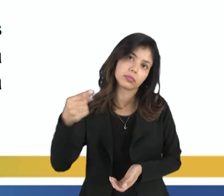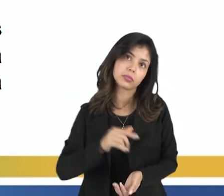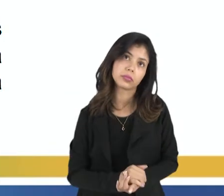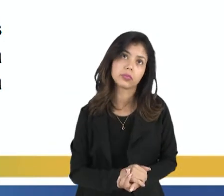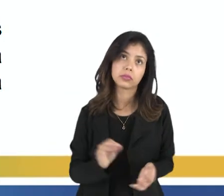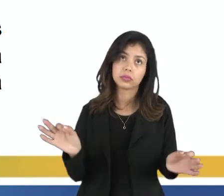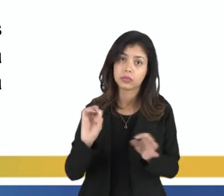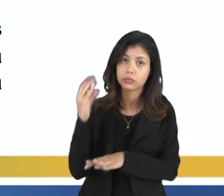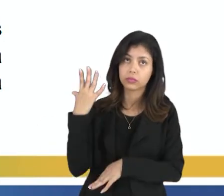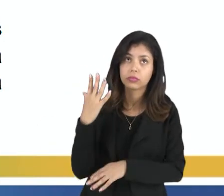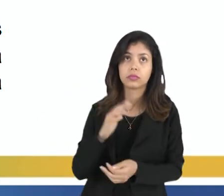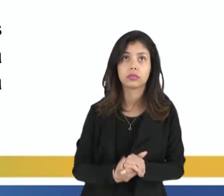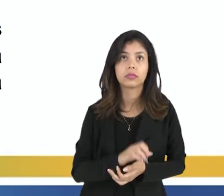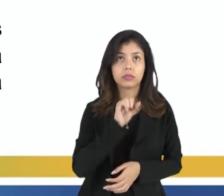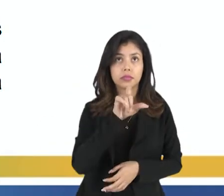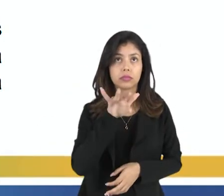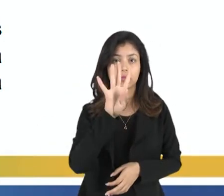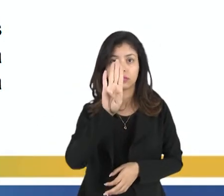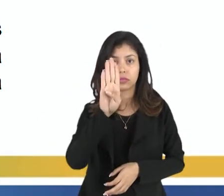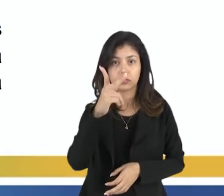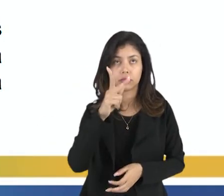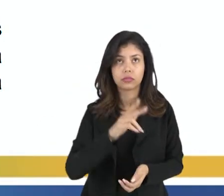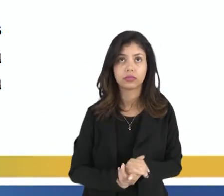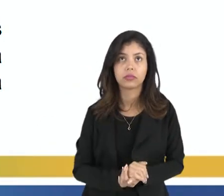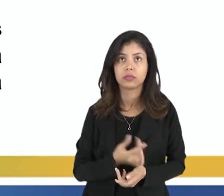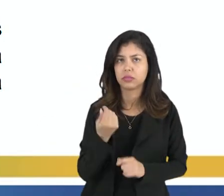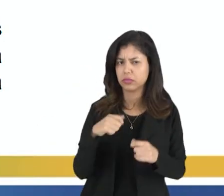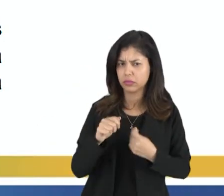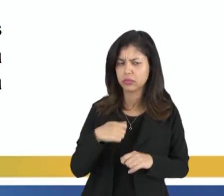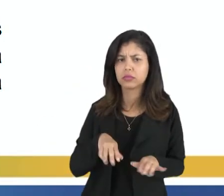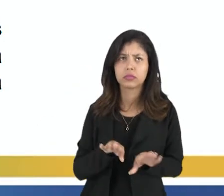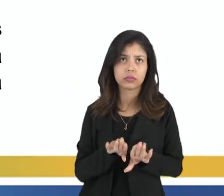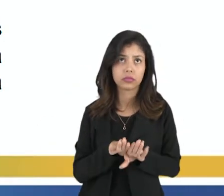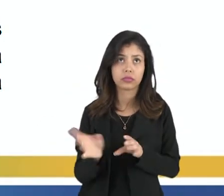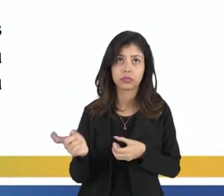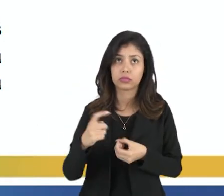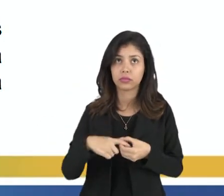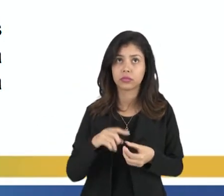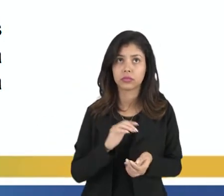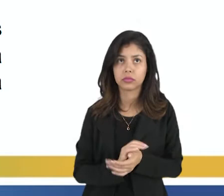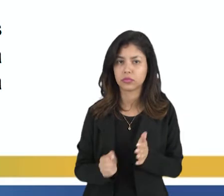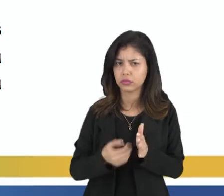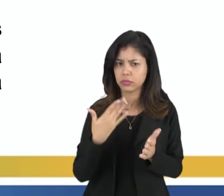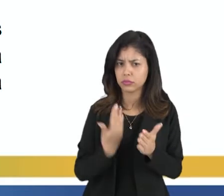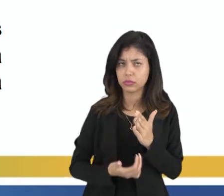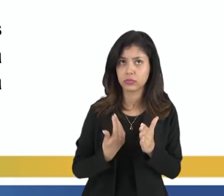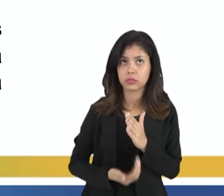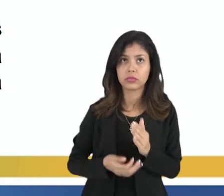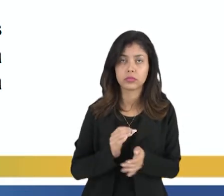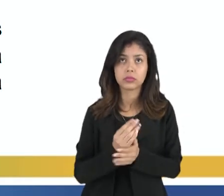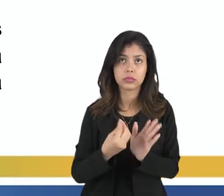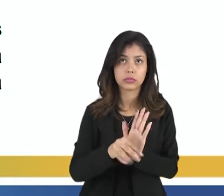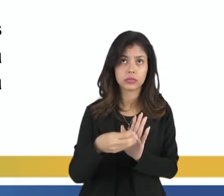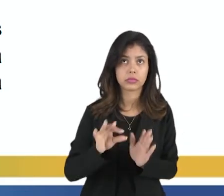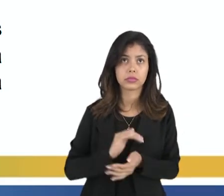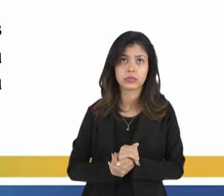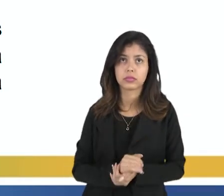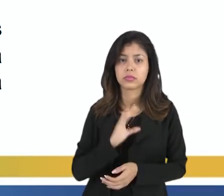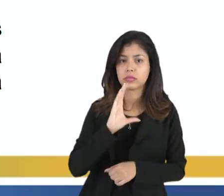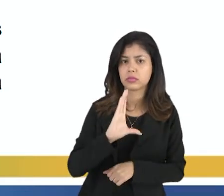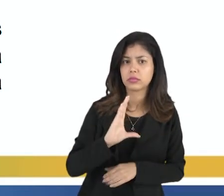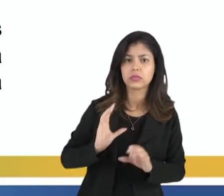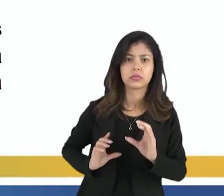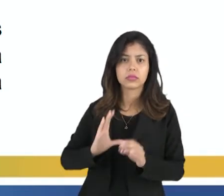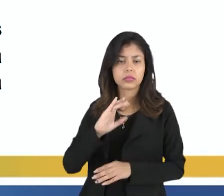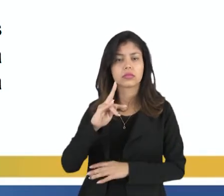aqui acontece em Salvador, né, por questões econômicas também. Salvador perdeu muito aí com essa transferência, né, da capital para o